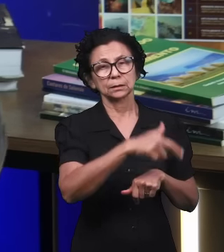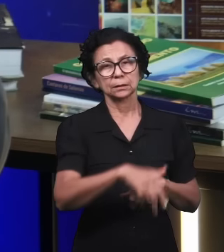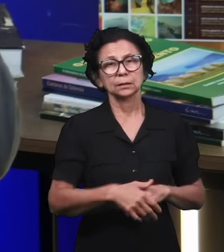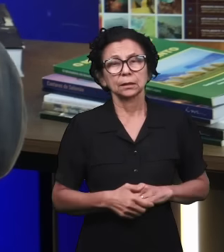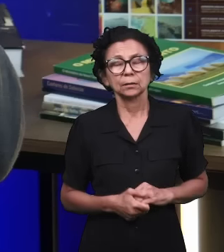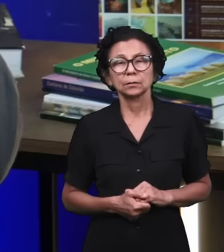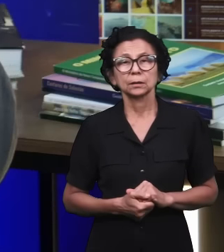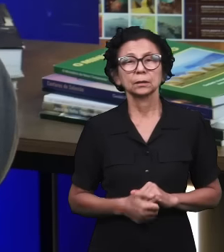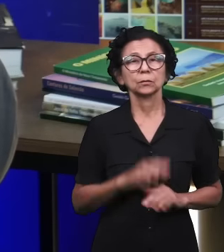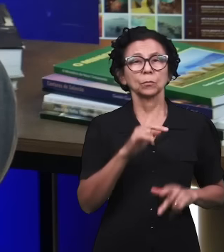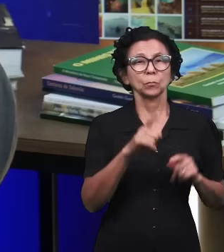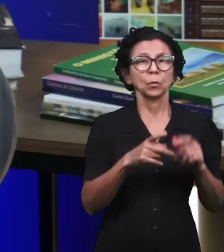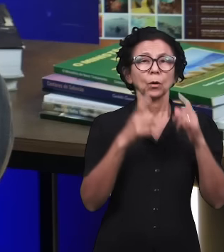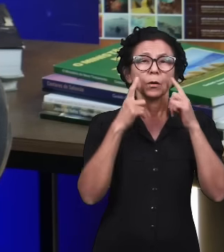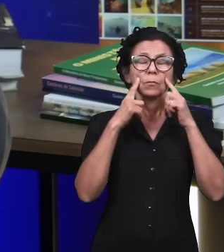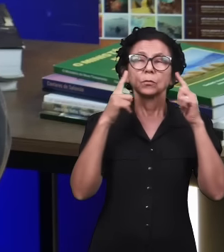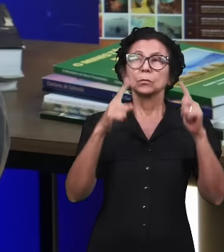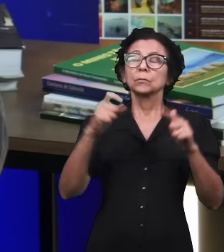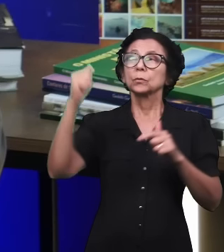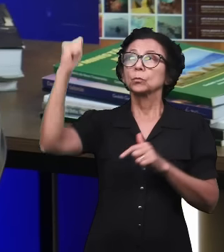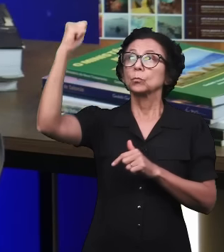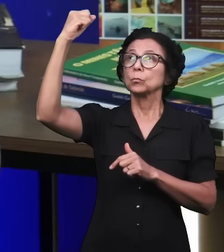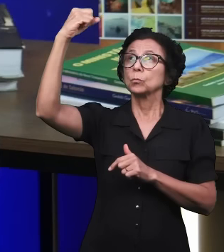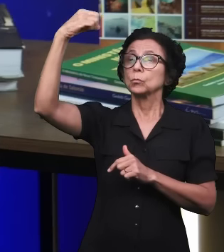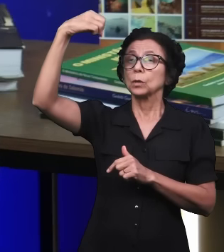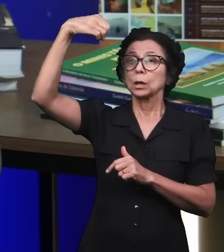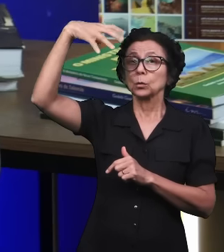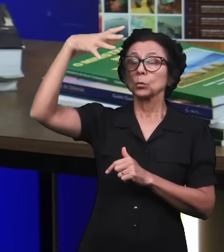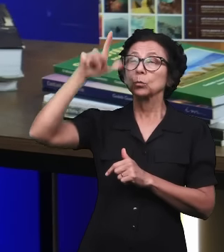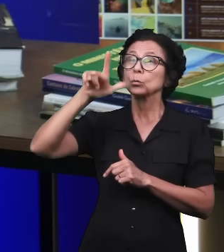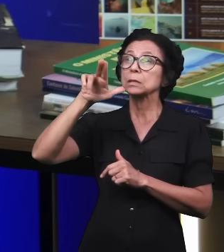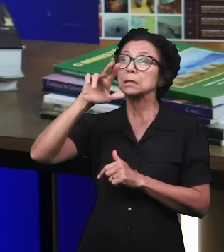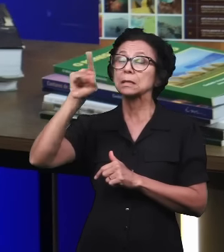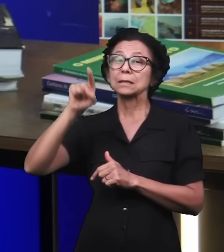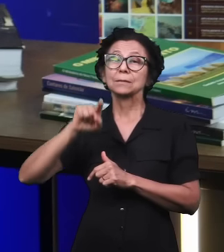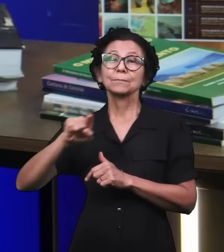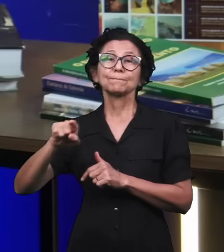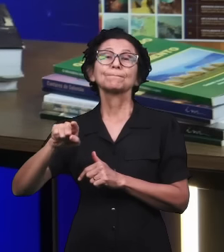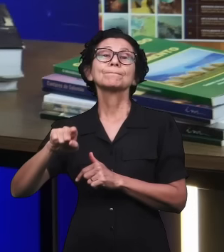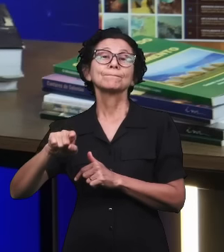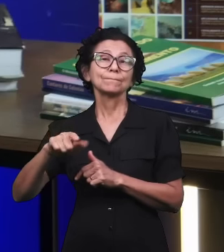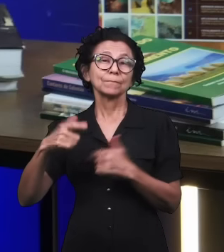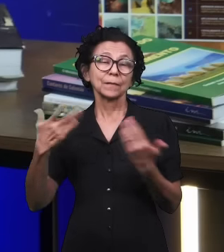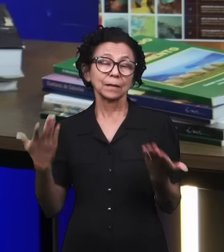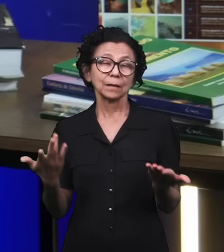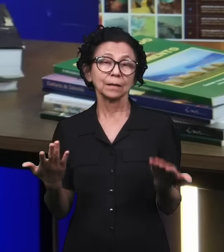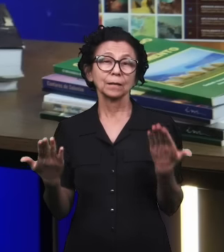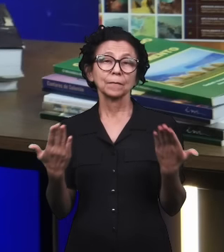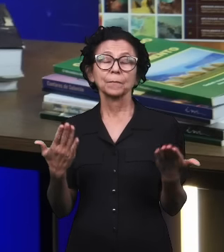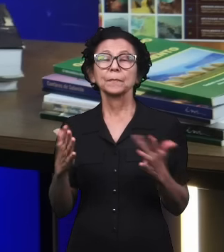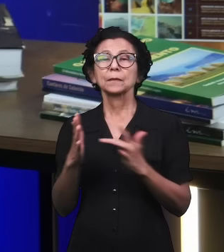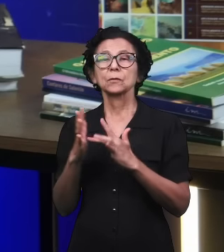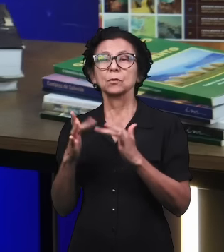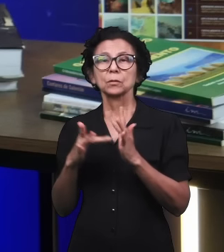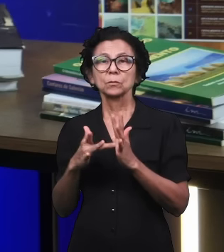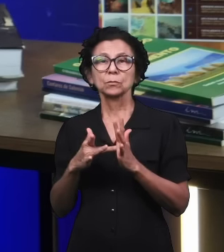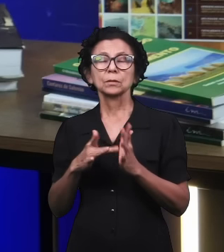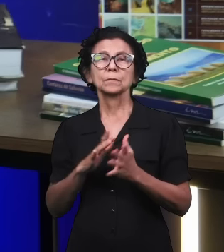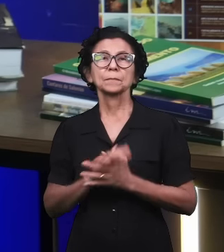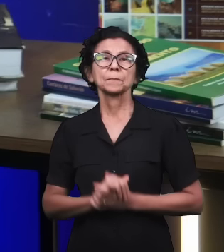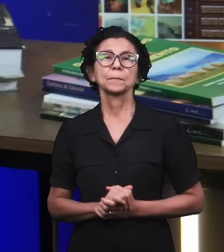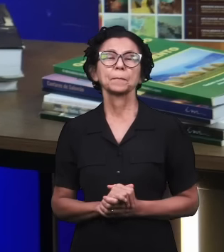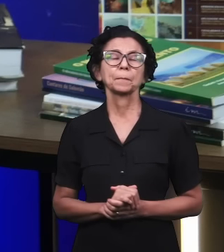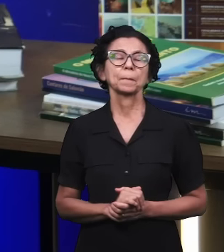grande luz. A operação do Senhor Jesus, a salvação para a vida da igreja que é gentílica, Sim. Até, pastor Roberto, para